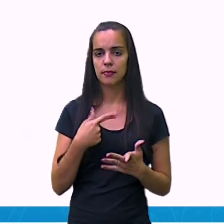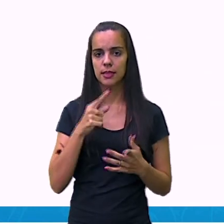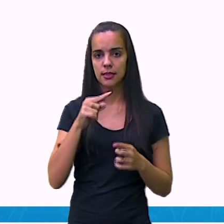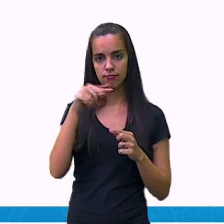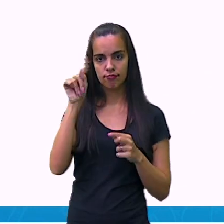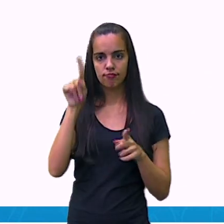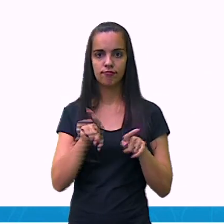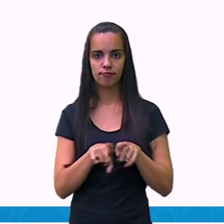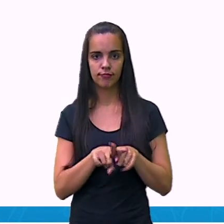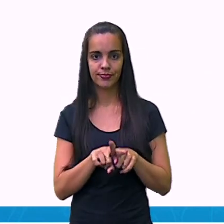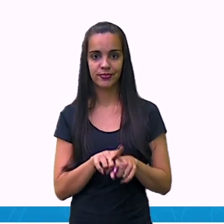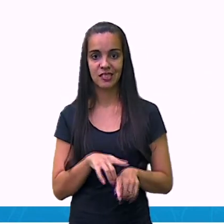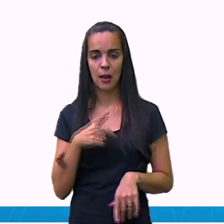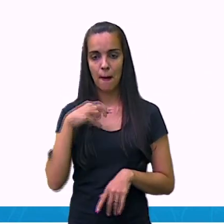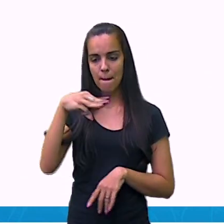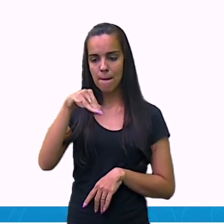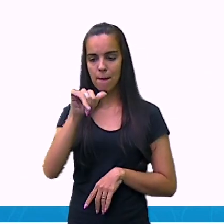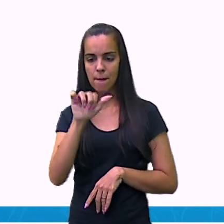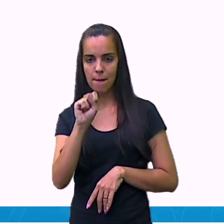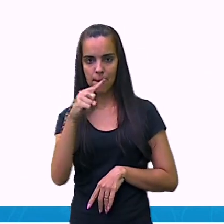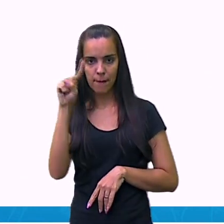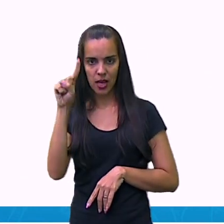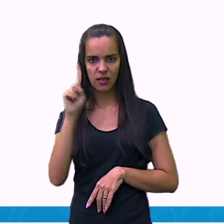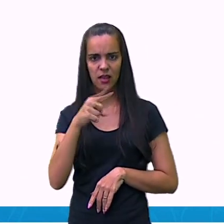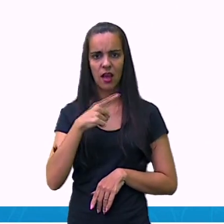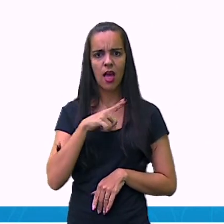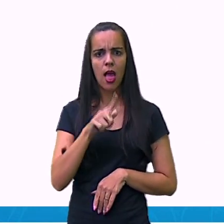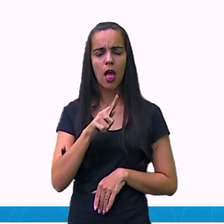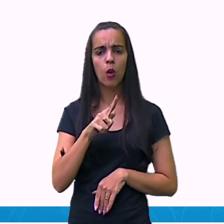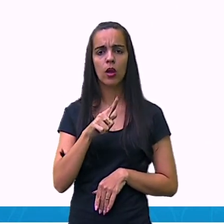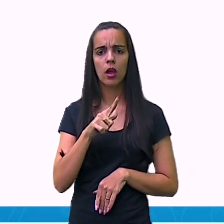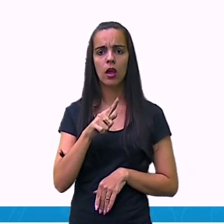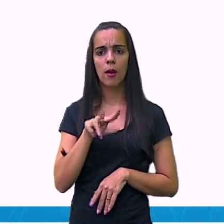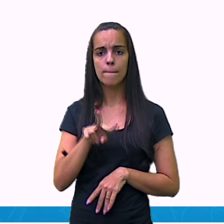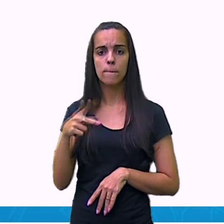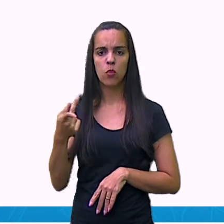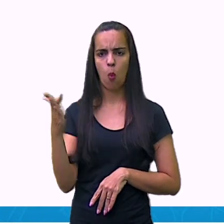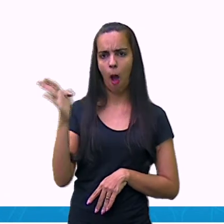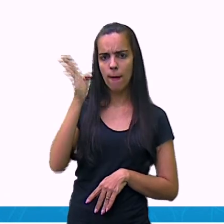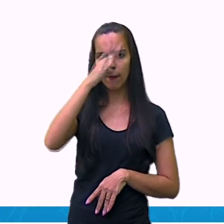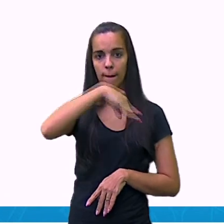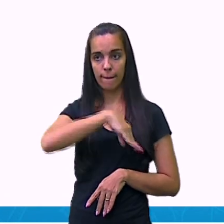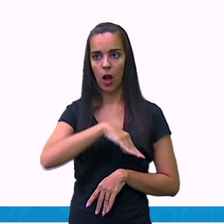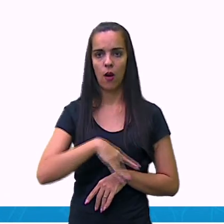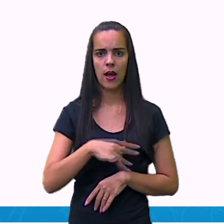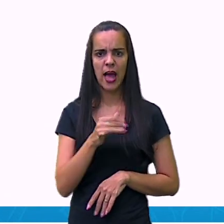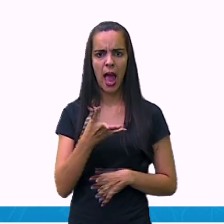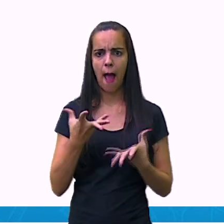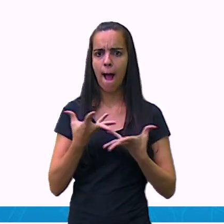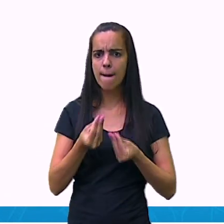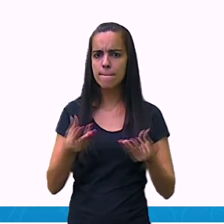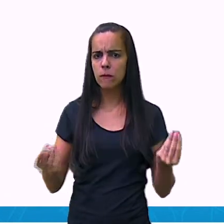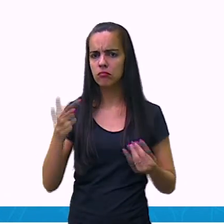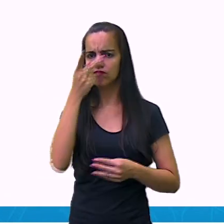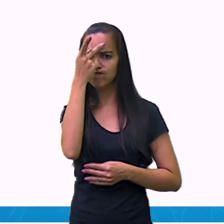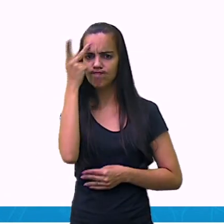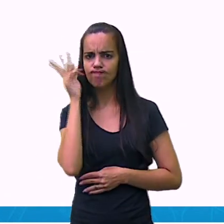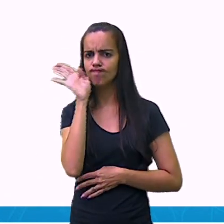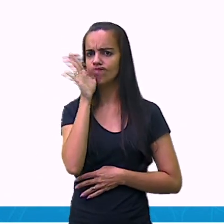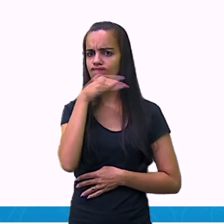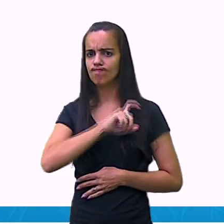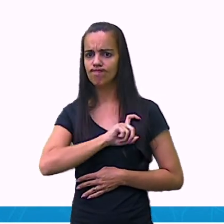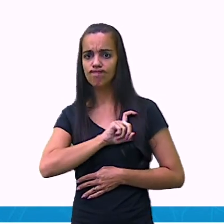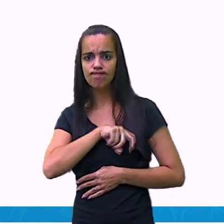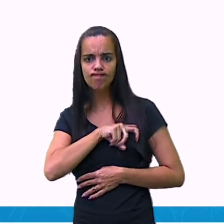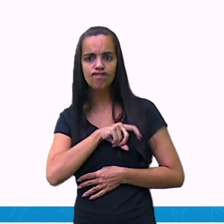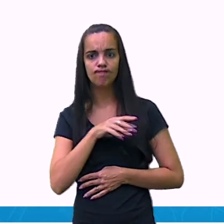A. É o plural do adjetivo má. Exemplo, há muitas pessoas